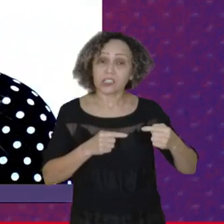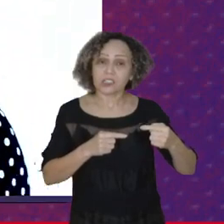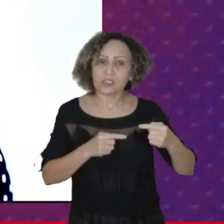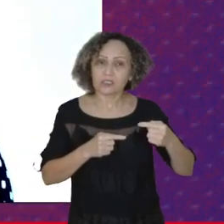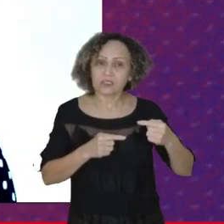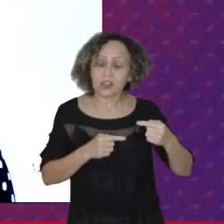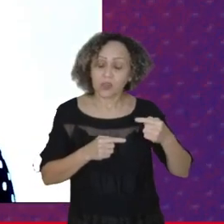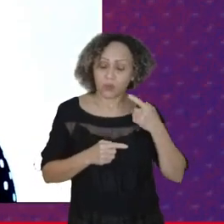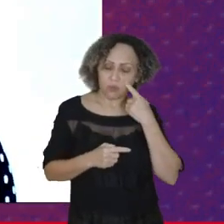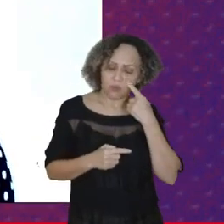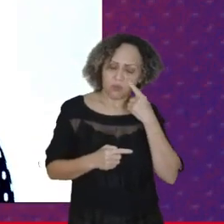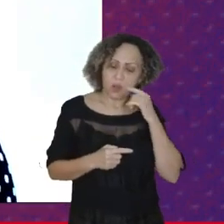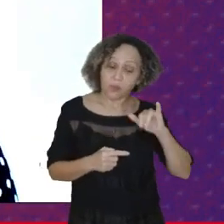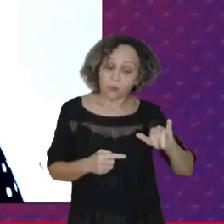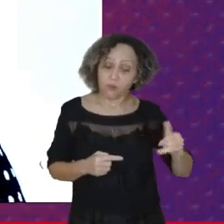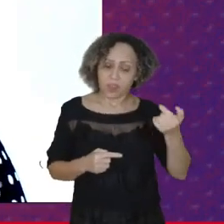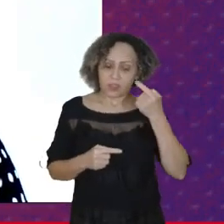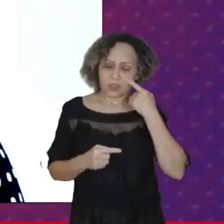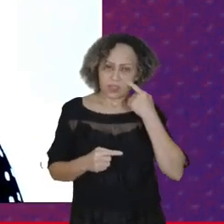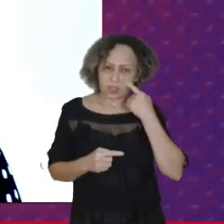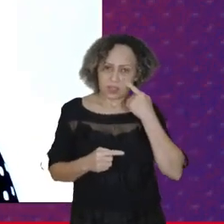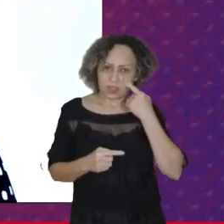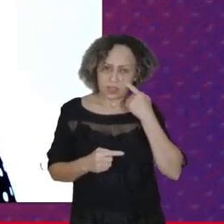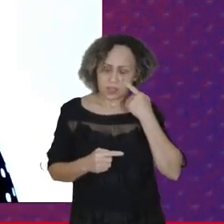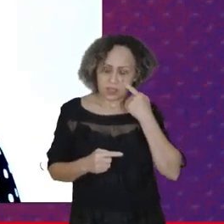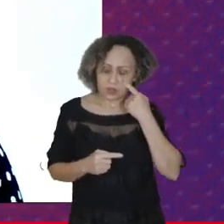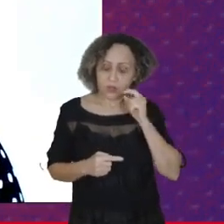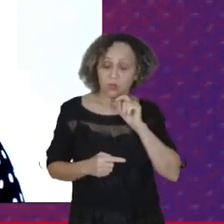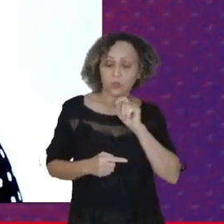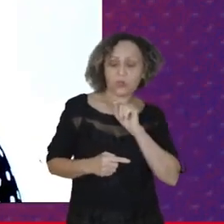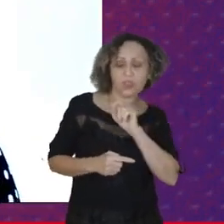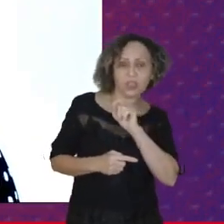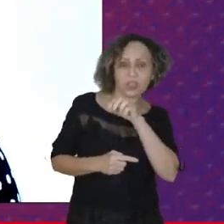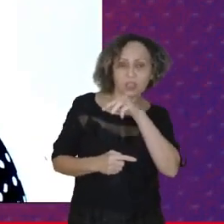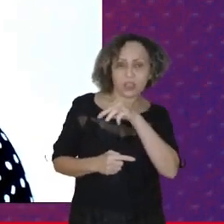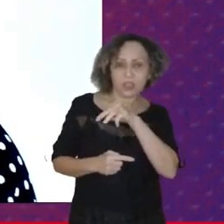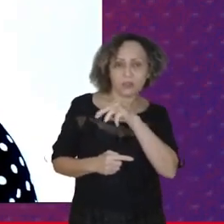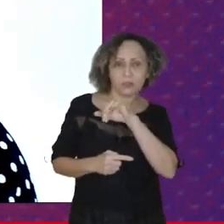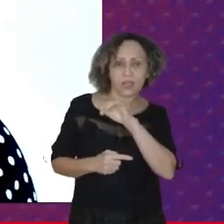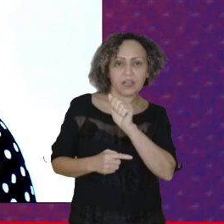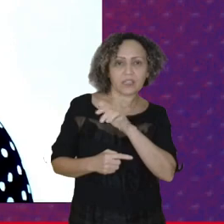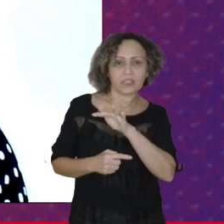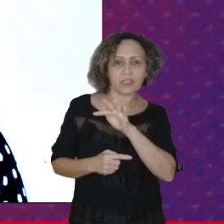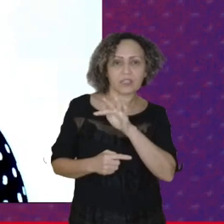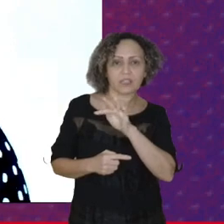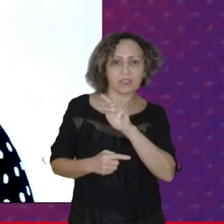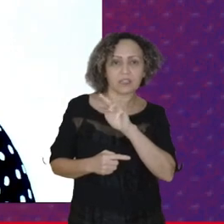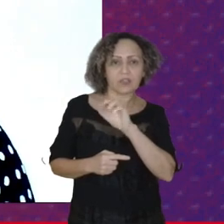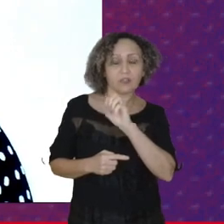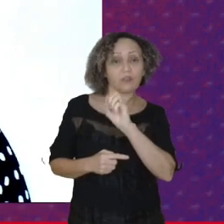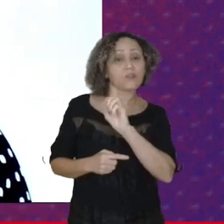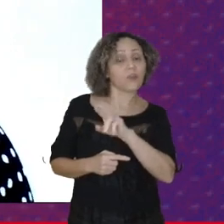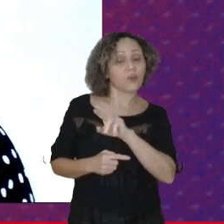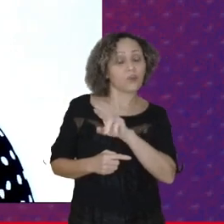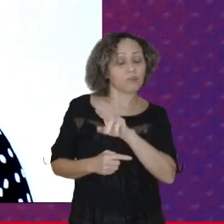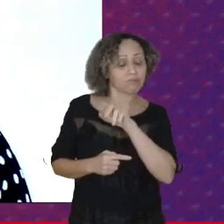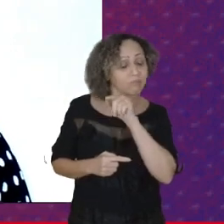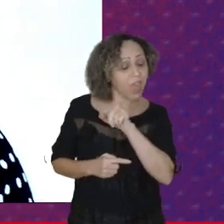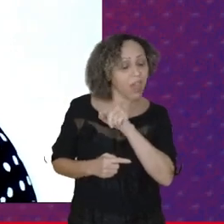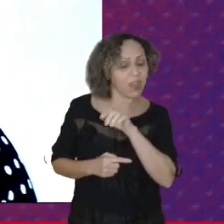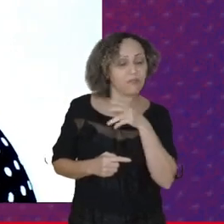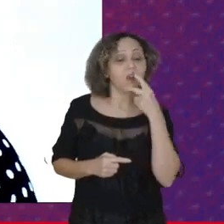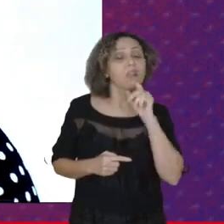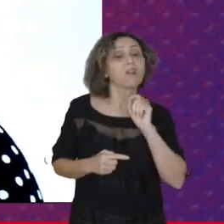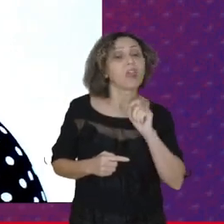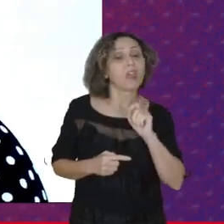um gancho aqui, muito bem colocado pela Maria Flor, né? Porque a formulação